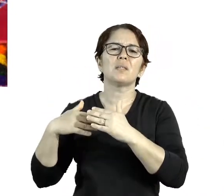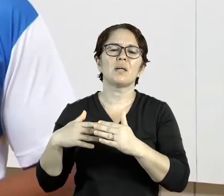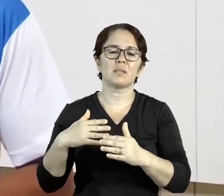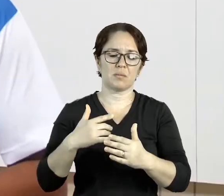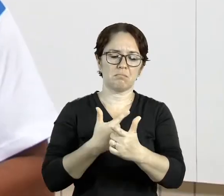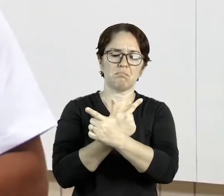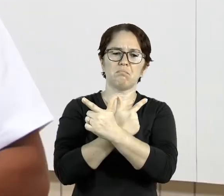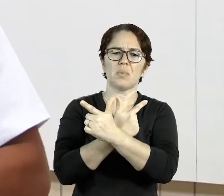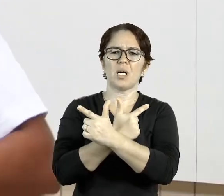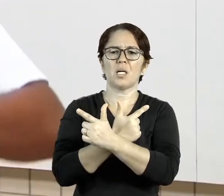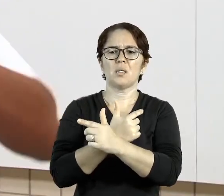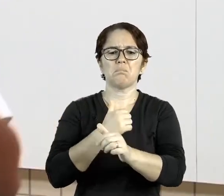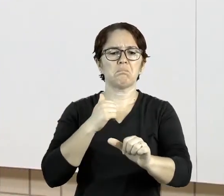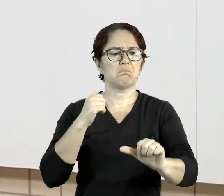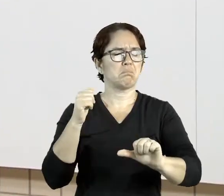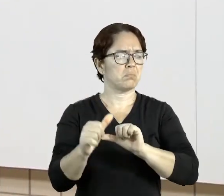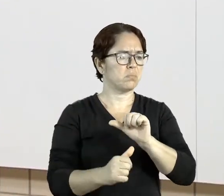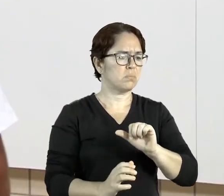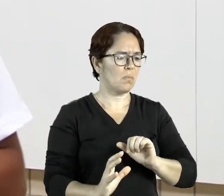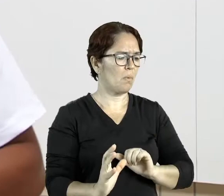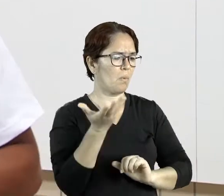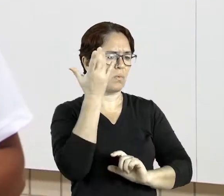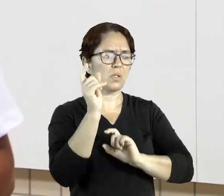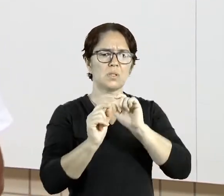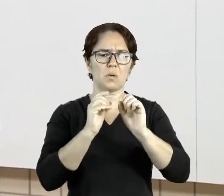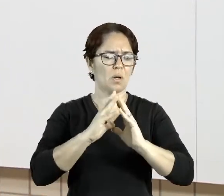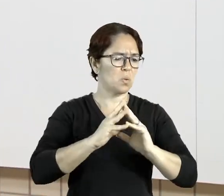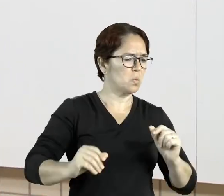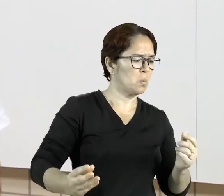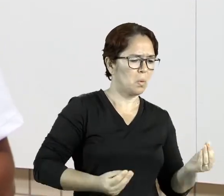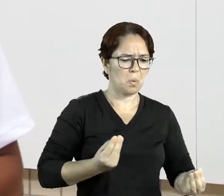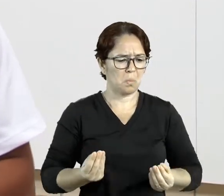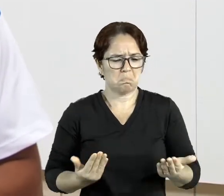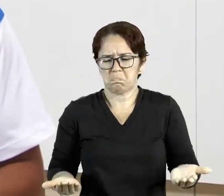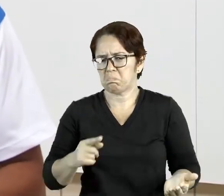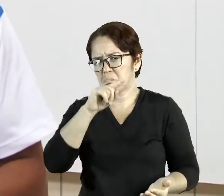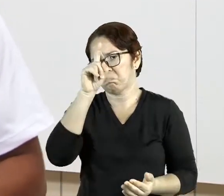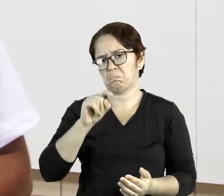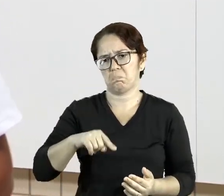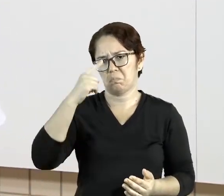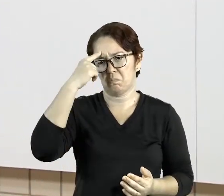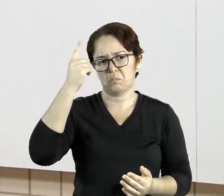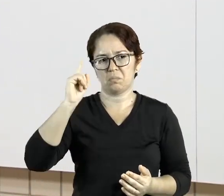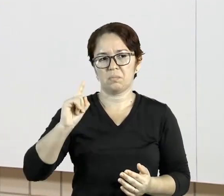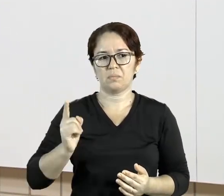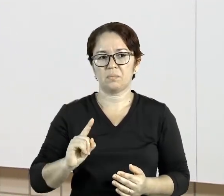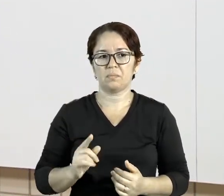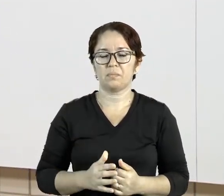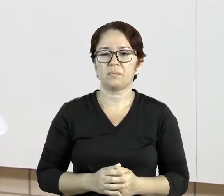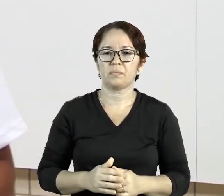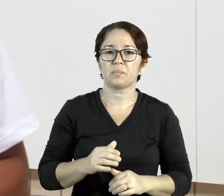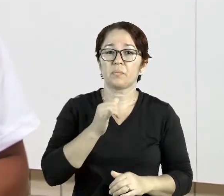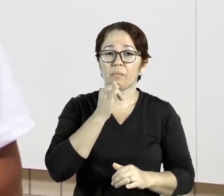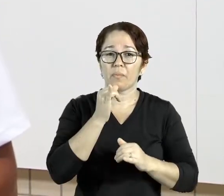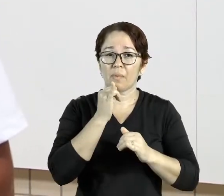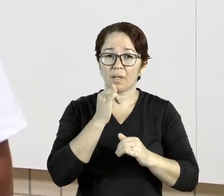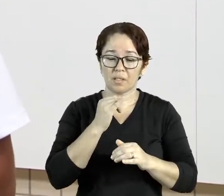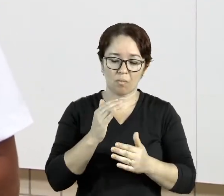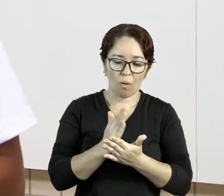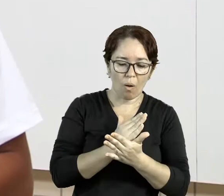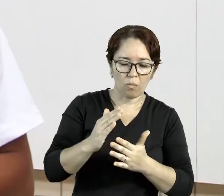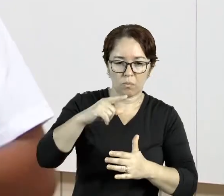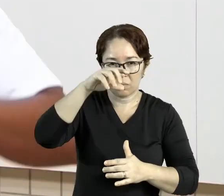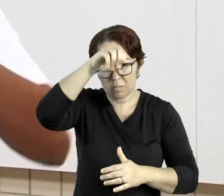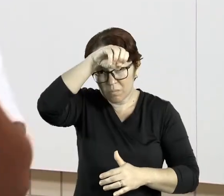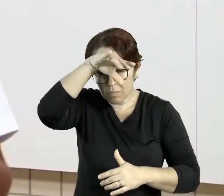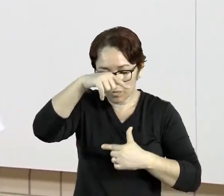Porque segundo as pesquisas, né, arqueológicas, né, pesquisas de alguns historiadores, né, de alguns arqueólogos, lá